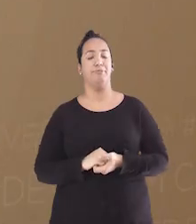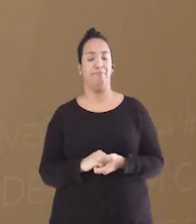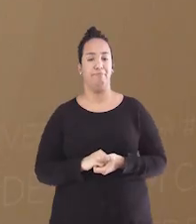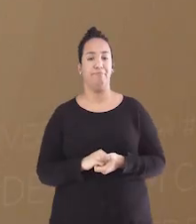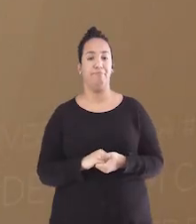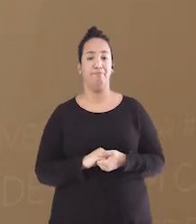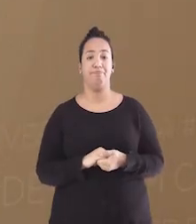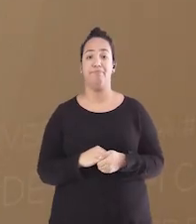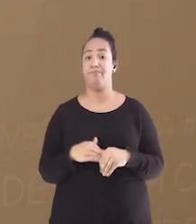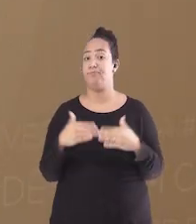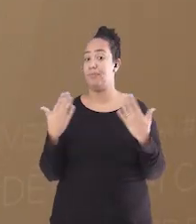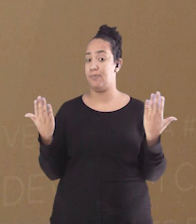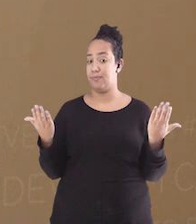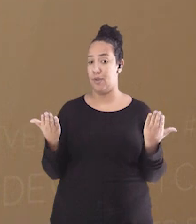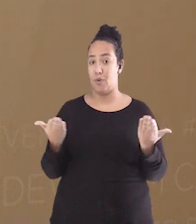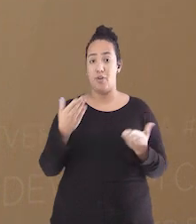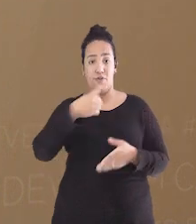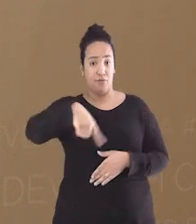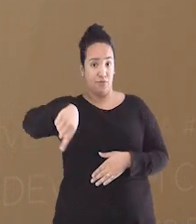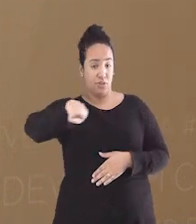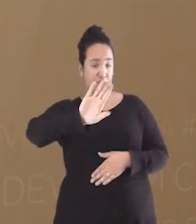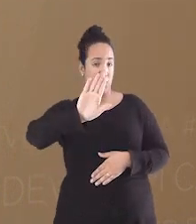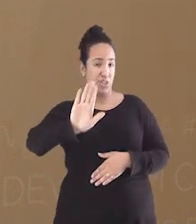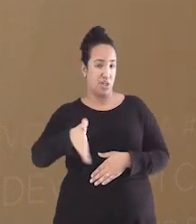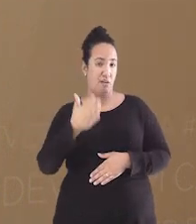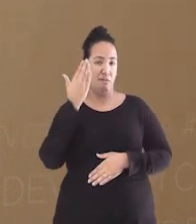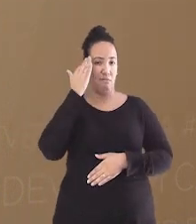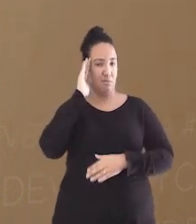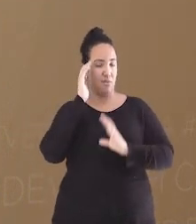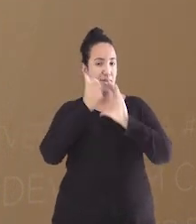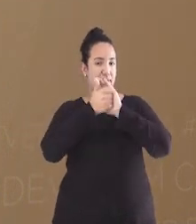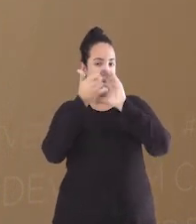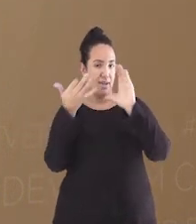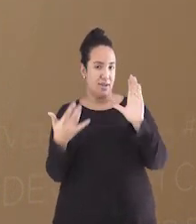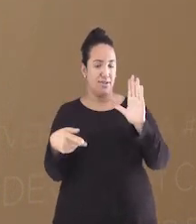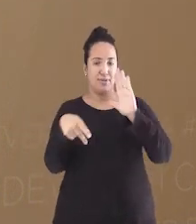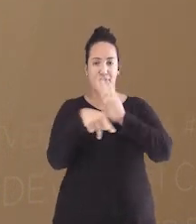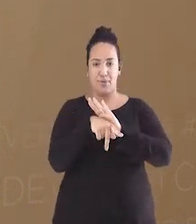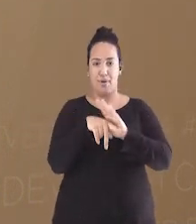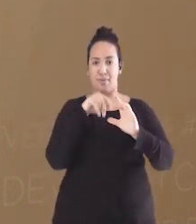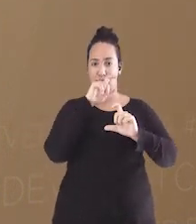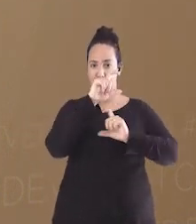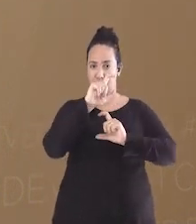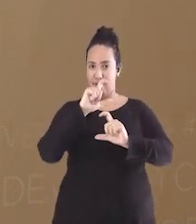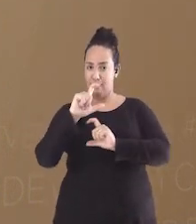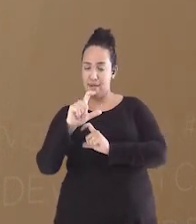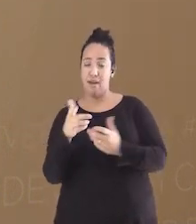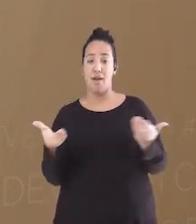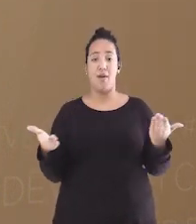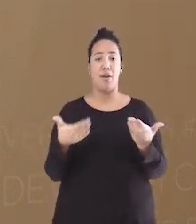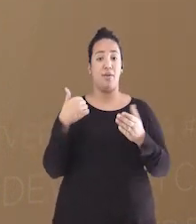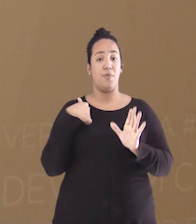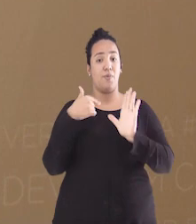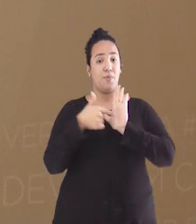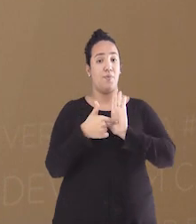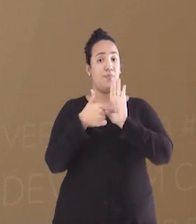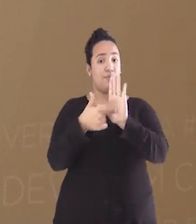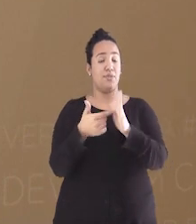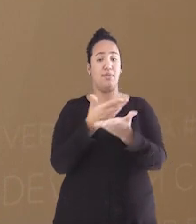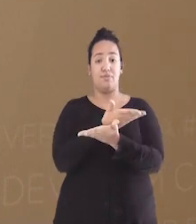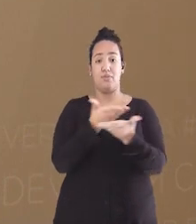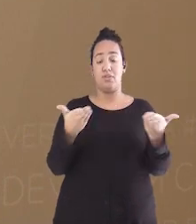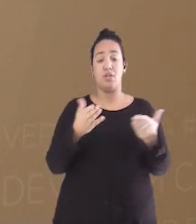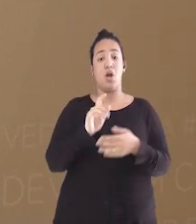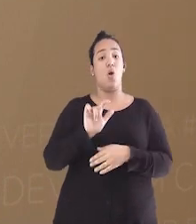aplausos. Agora que você entendeu as características de uma história em quadrinhos, quero te mostrar